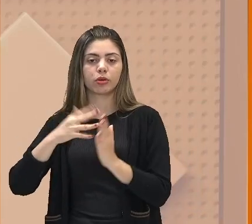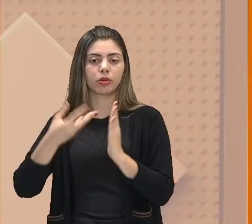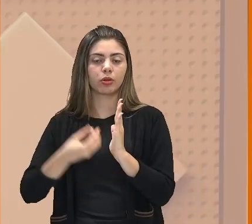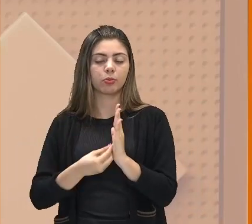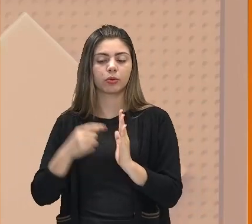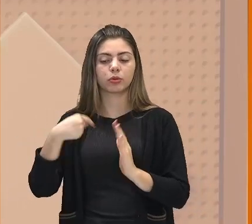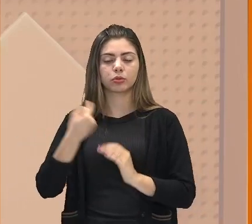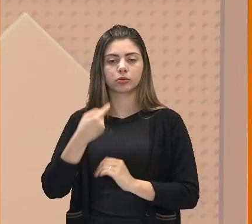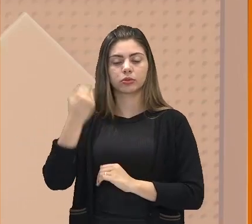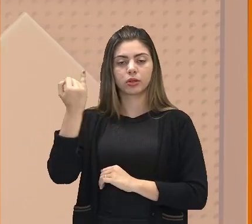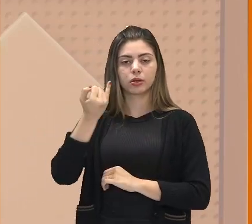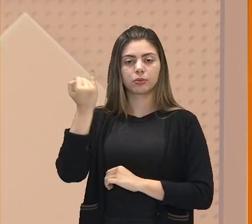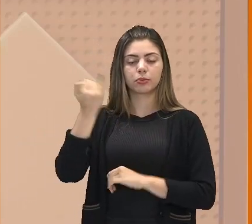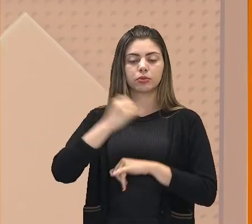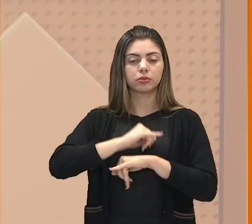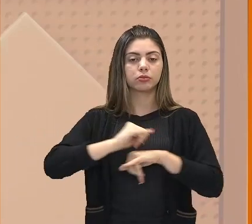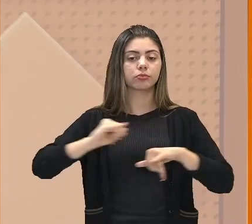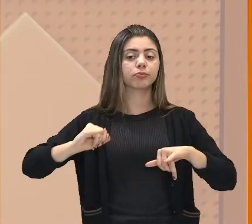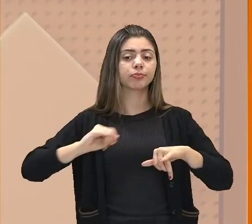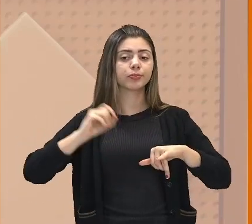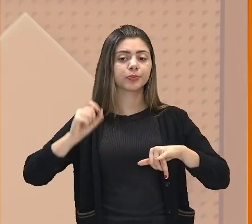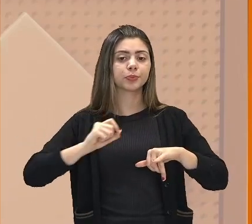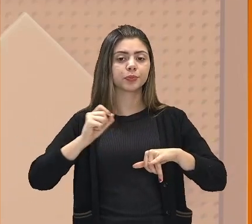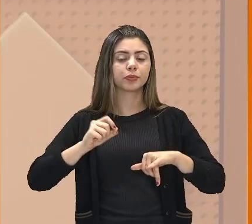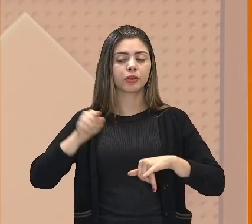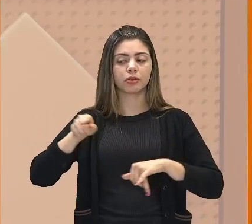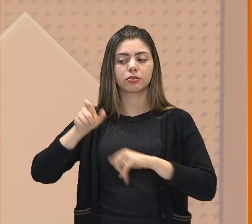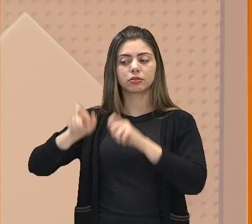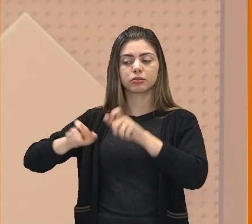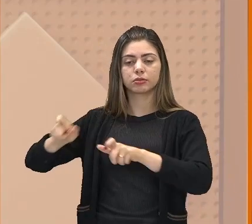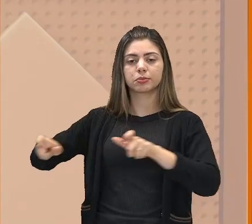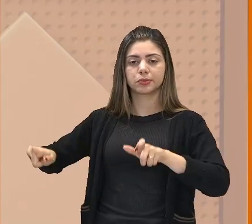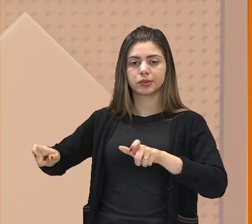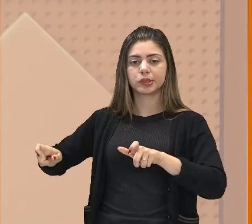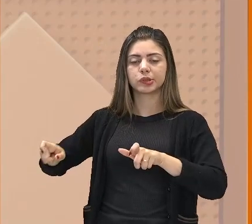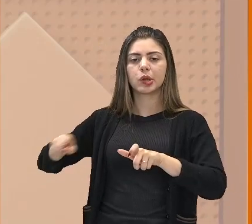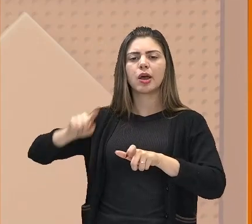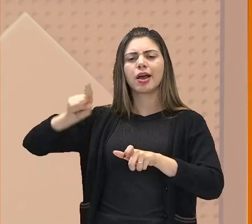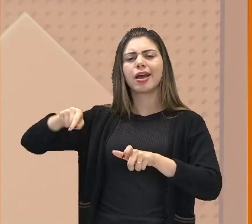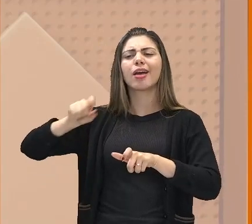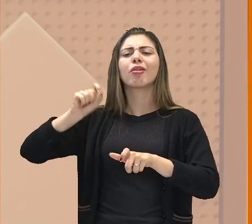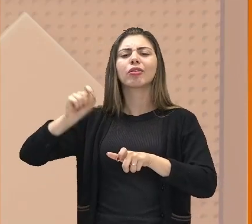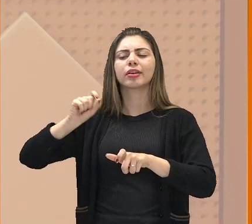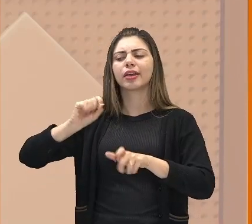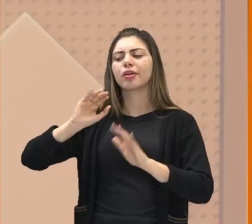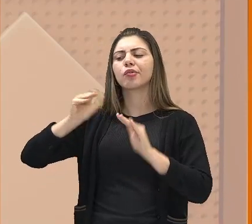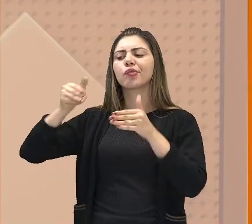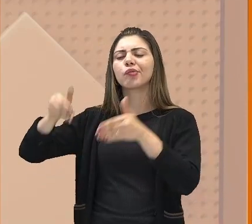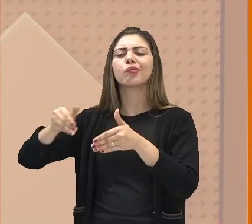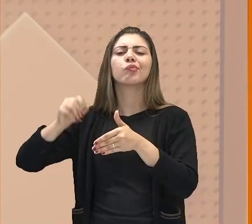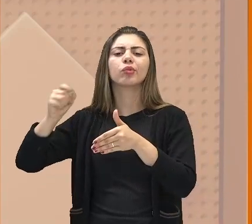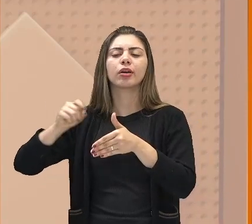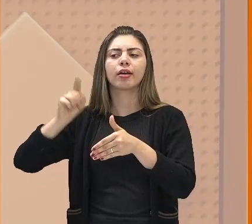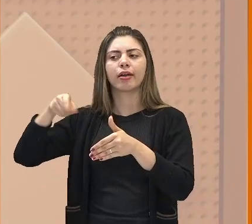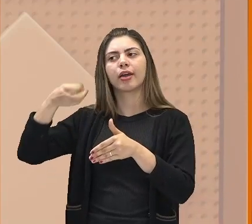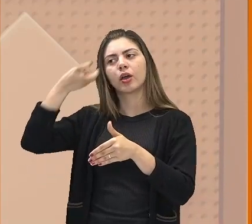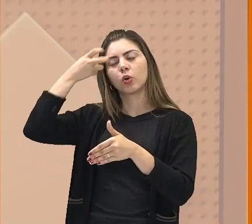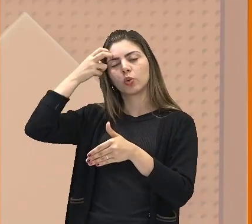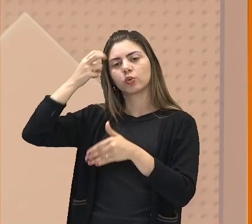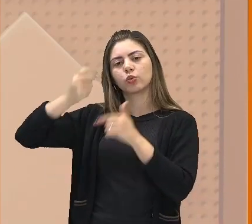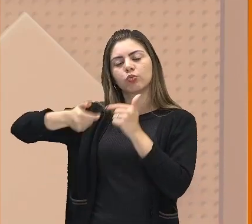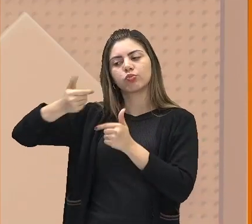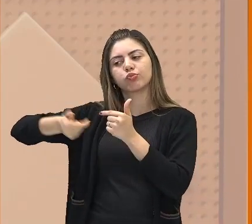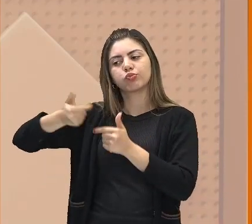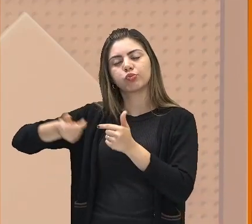frisar que essas pessoas elas têm a finalidade, né, de manter viva a sua cultura. E